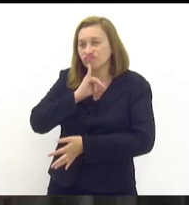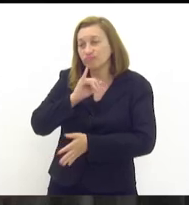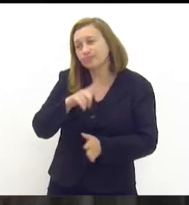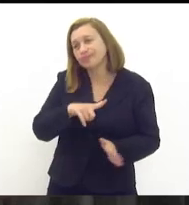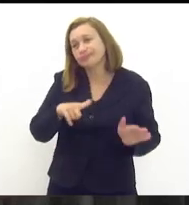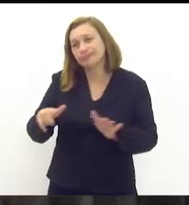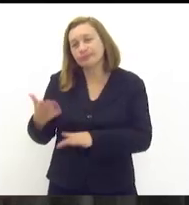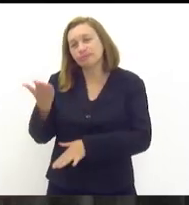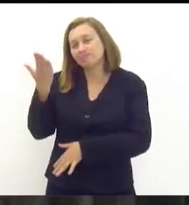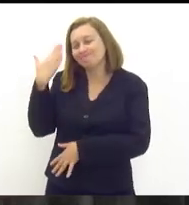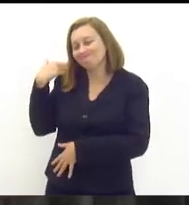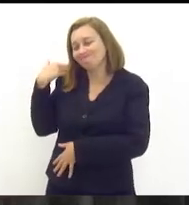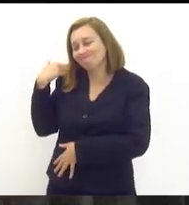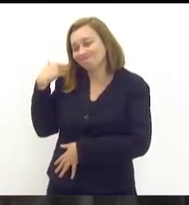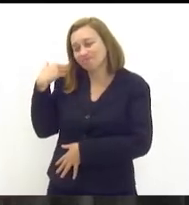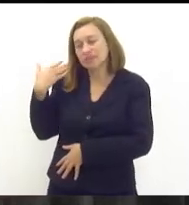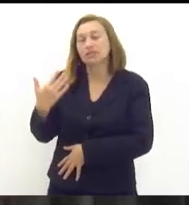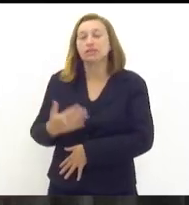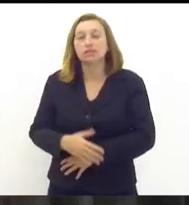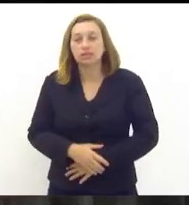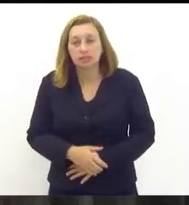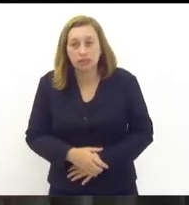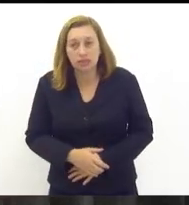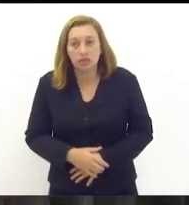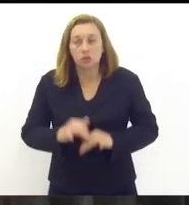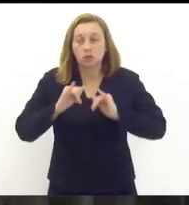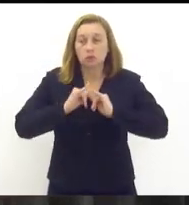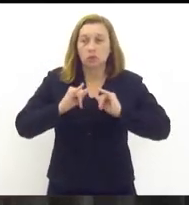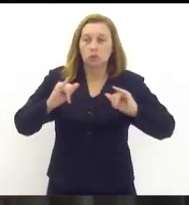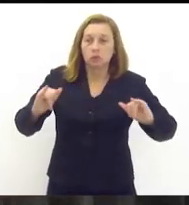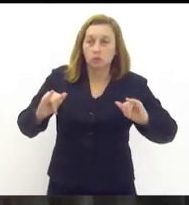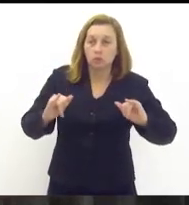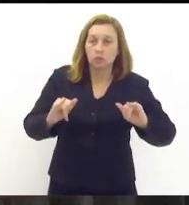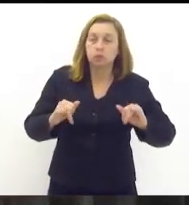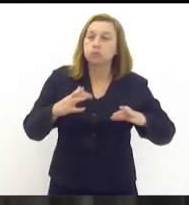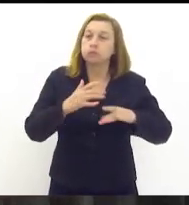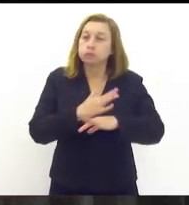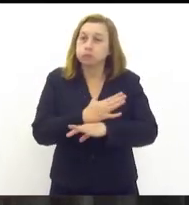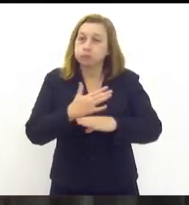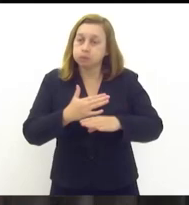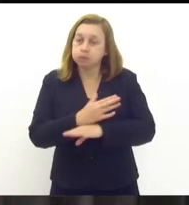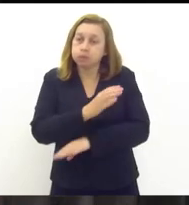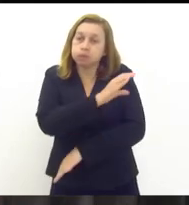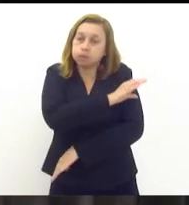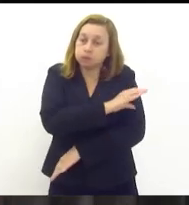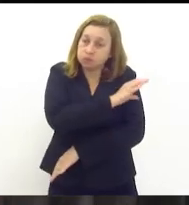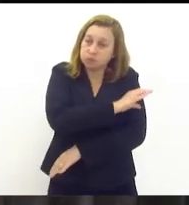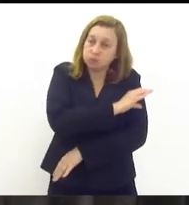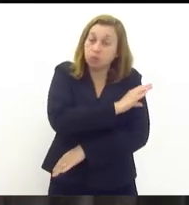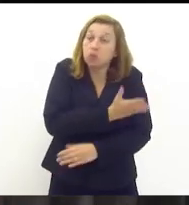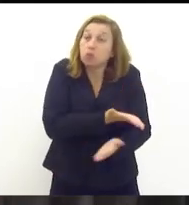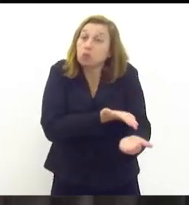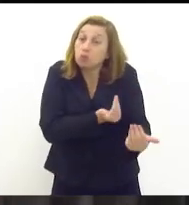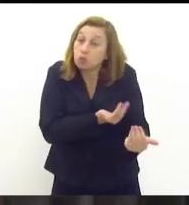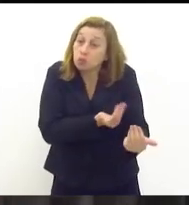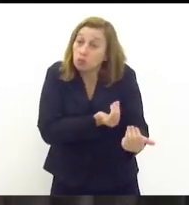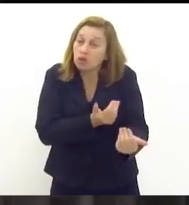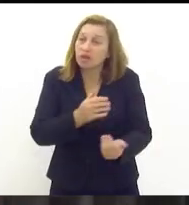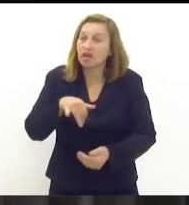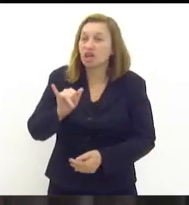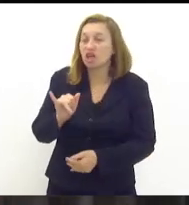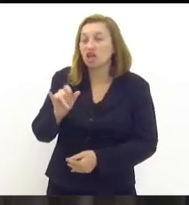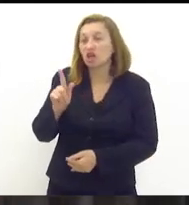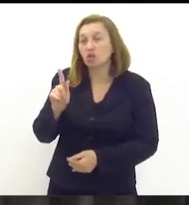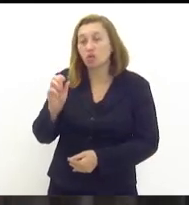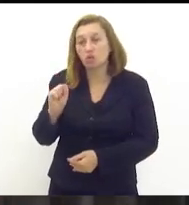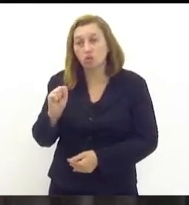semana passada foi amplamente noticiado na cidade de Campos que o jovem Igor